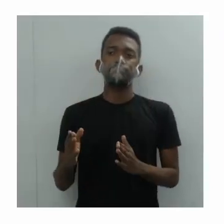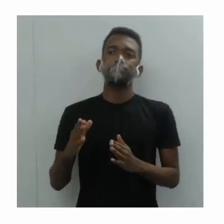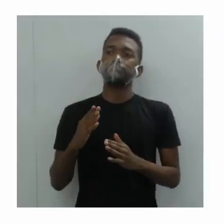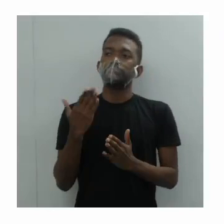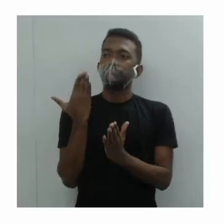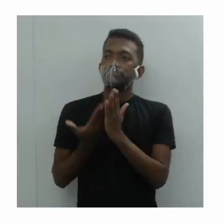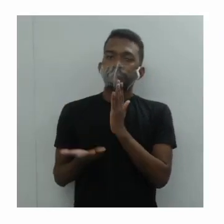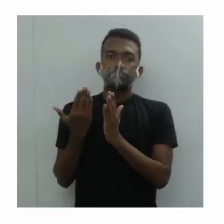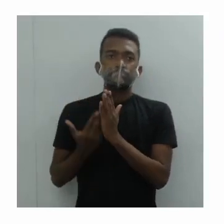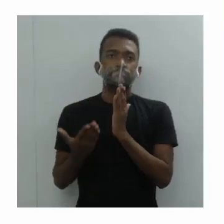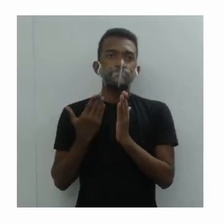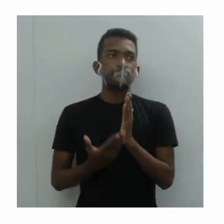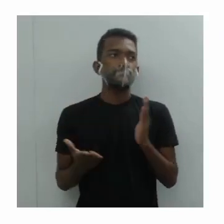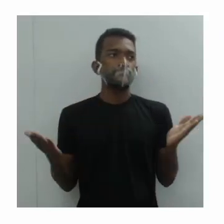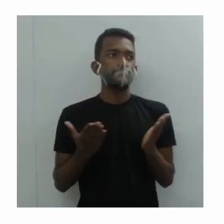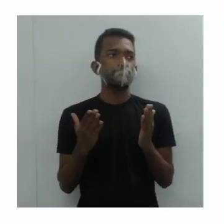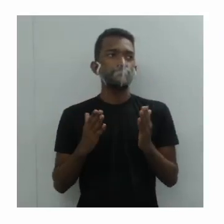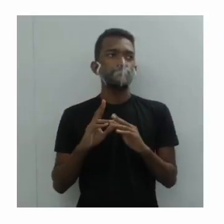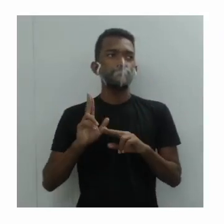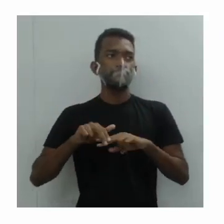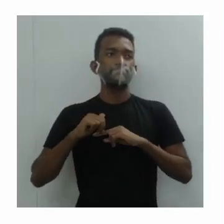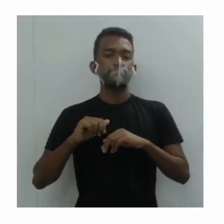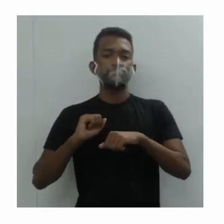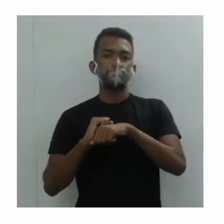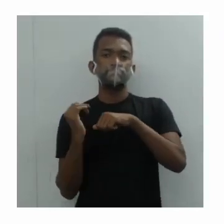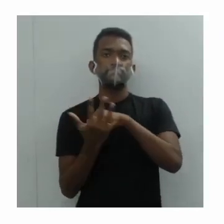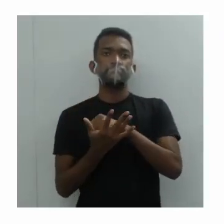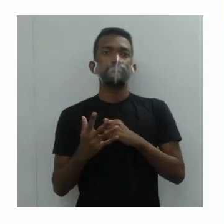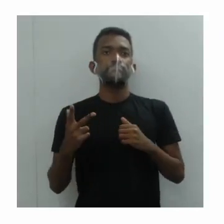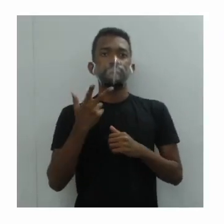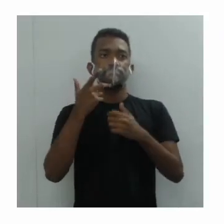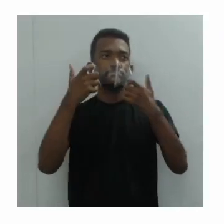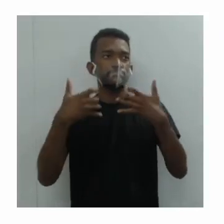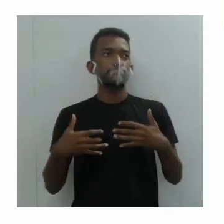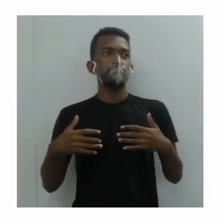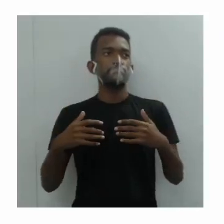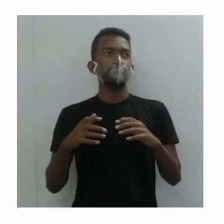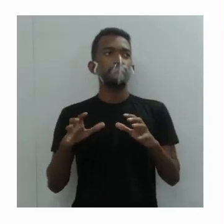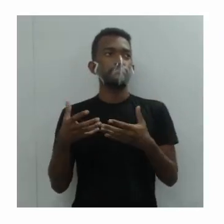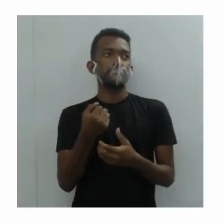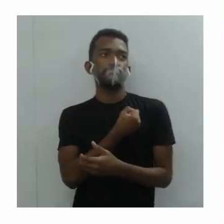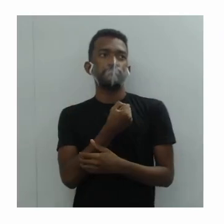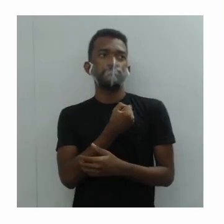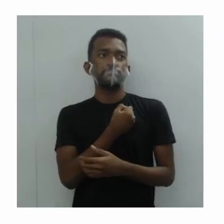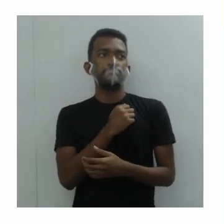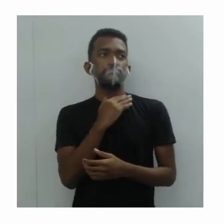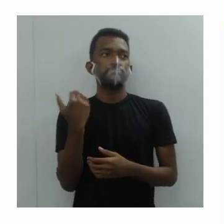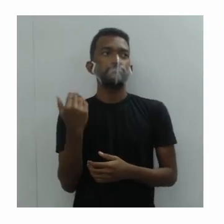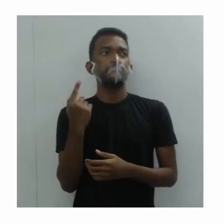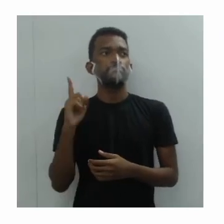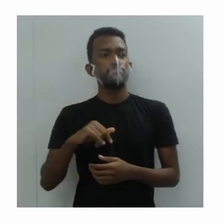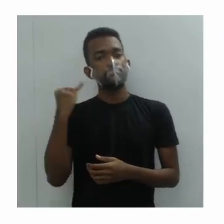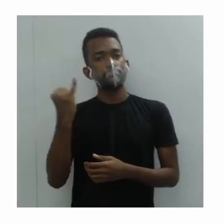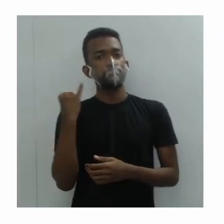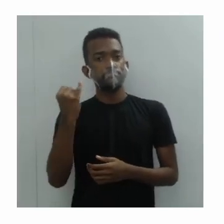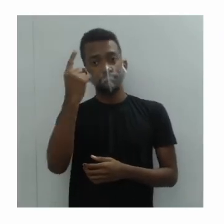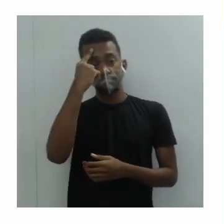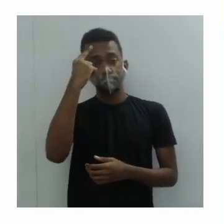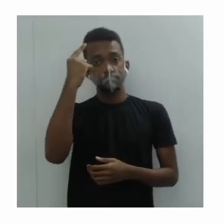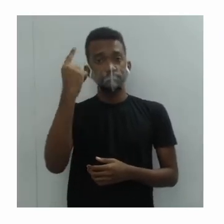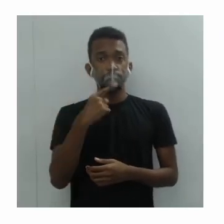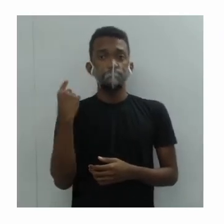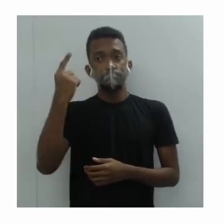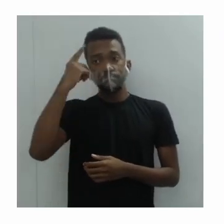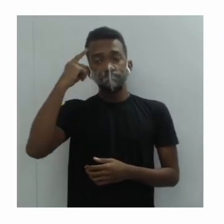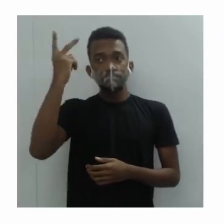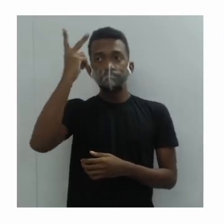perderam seus entes queridos com essa pandemia, né? Falar do número de óbitos. É importante a gente se lembrar, é importante a gente se colocar nesse